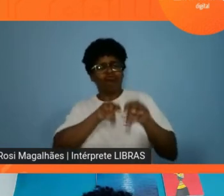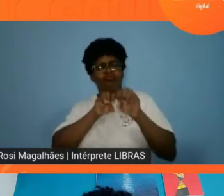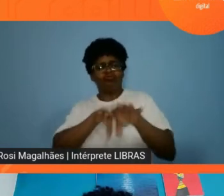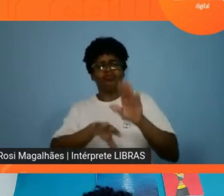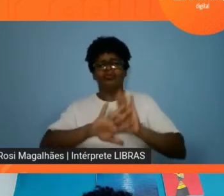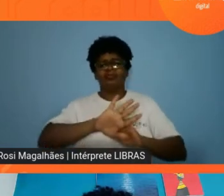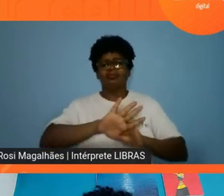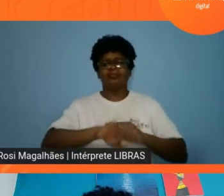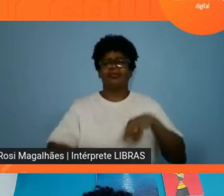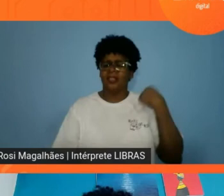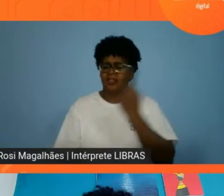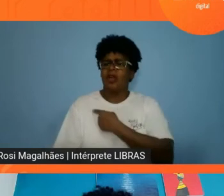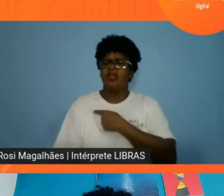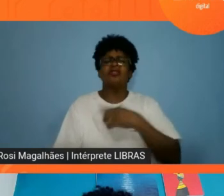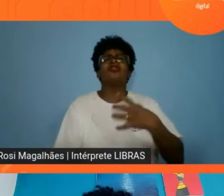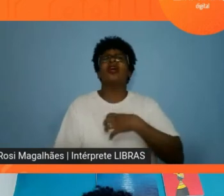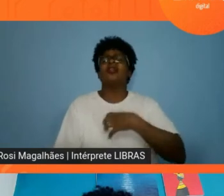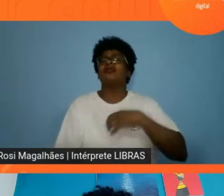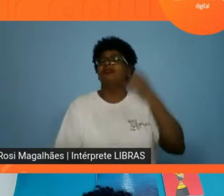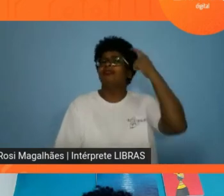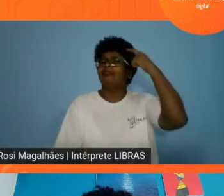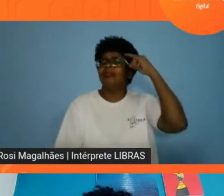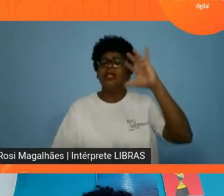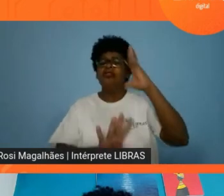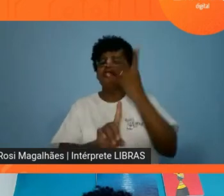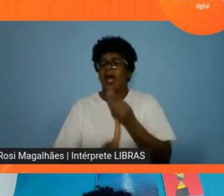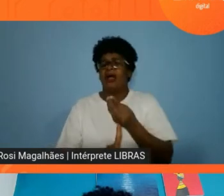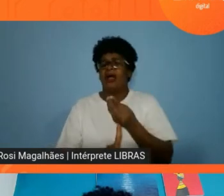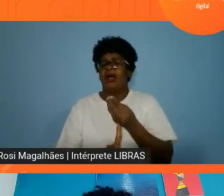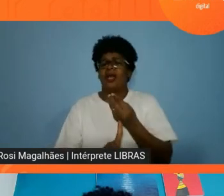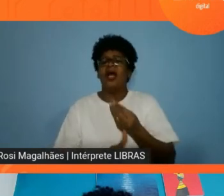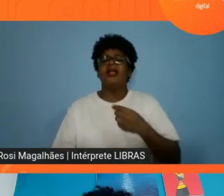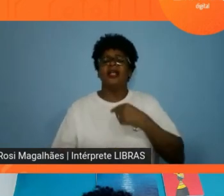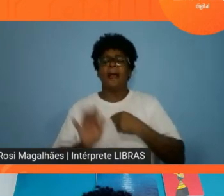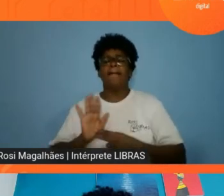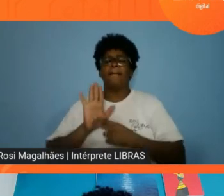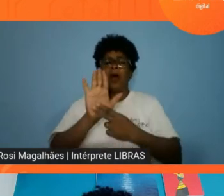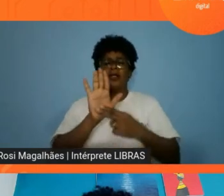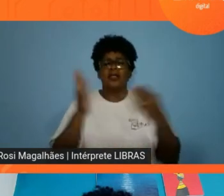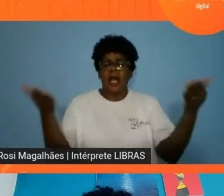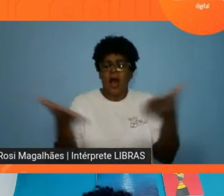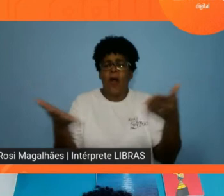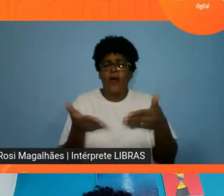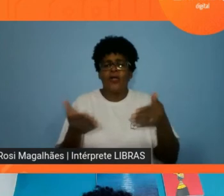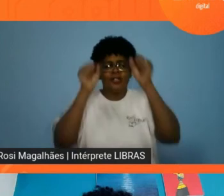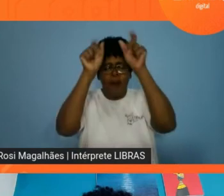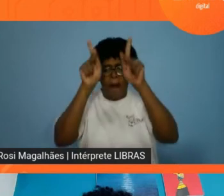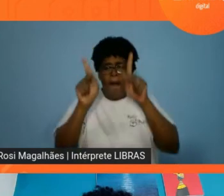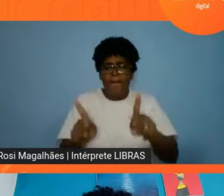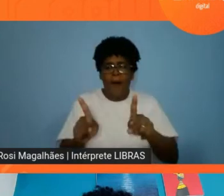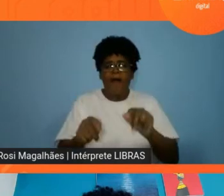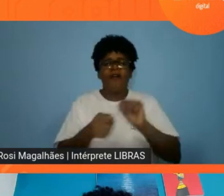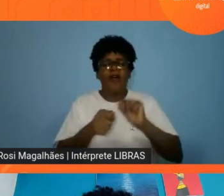outras formas de arte, né, que a gente vê expressa hoje pelo nosso povo, né, como hip